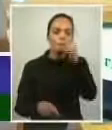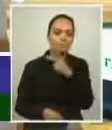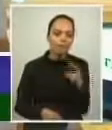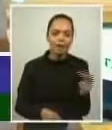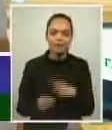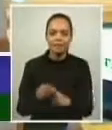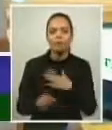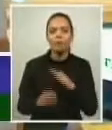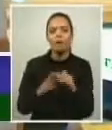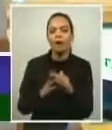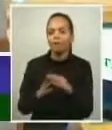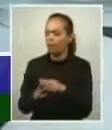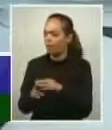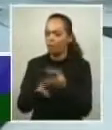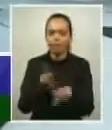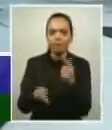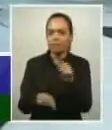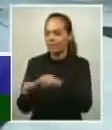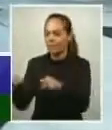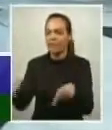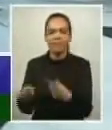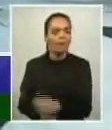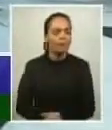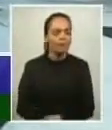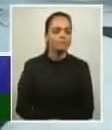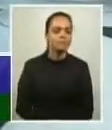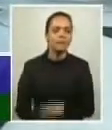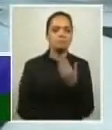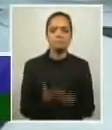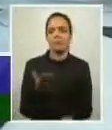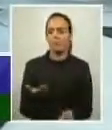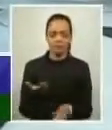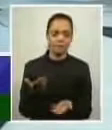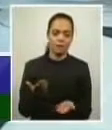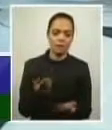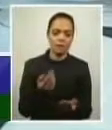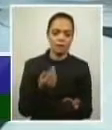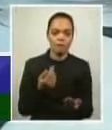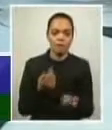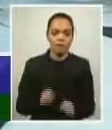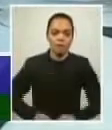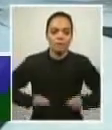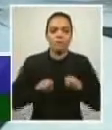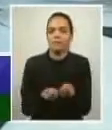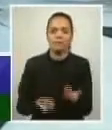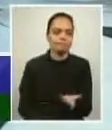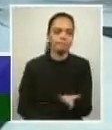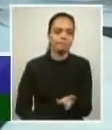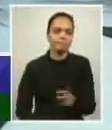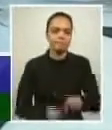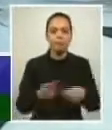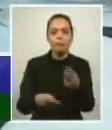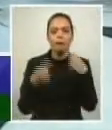se perdeu a organicidade o metabolismo a interação e depois